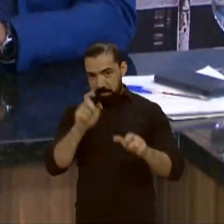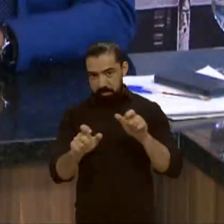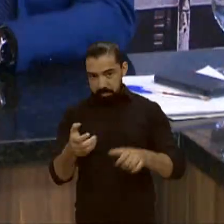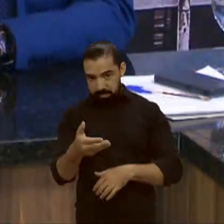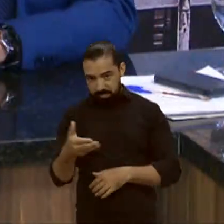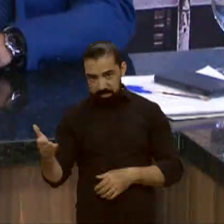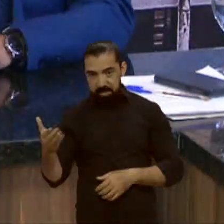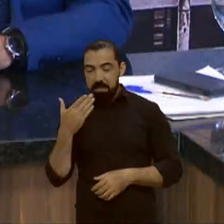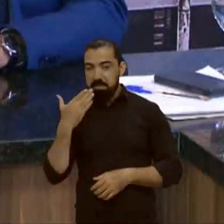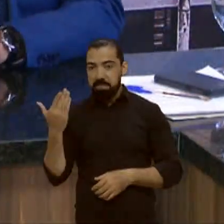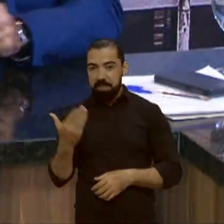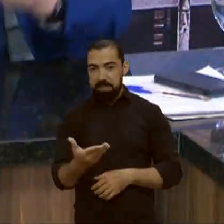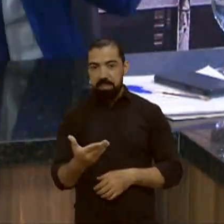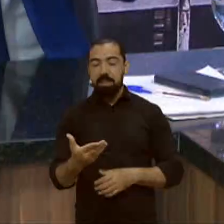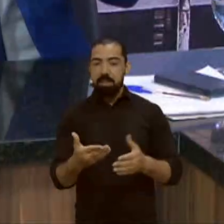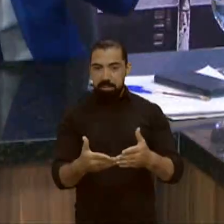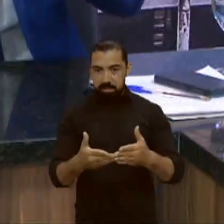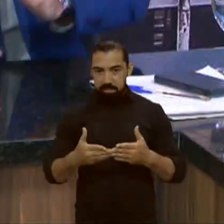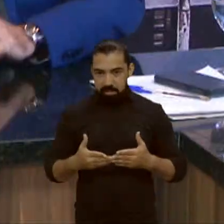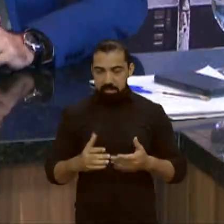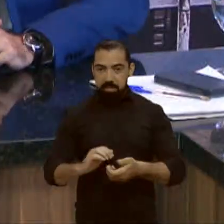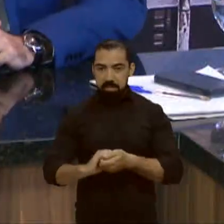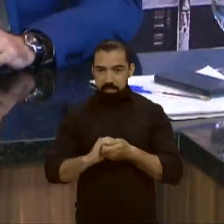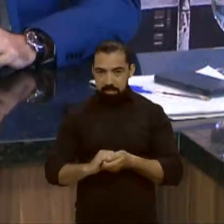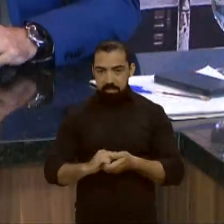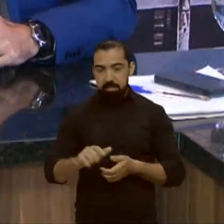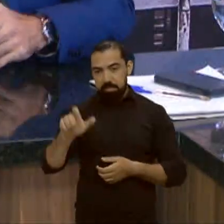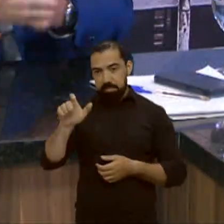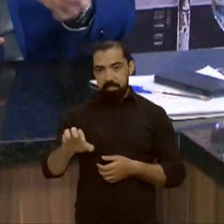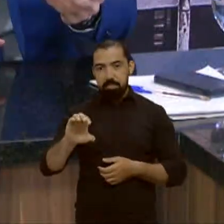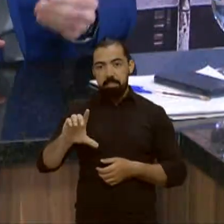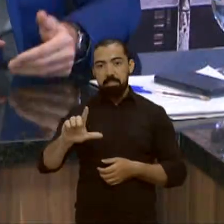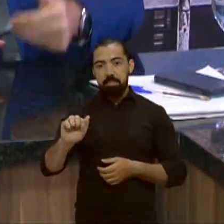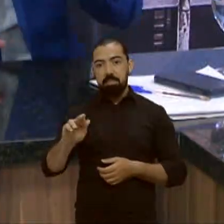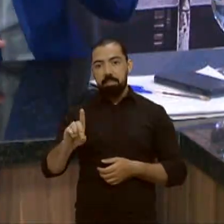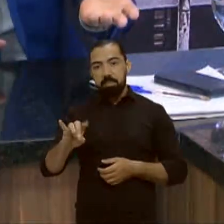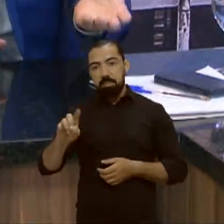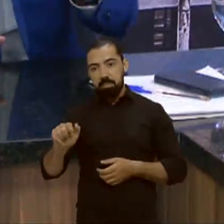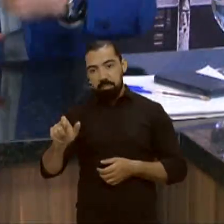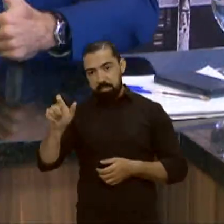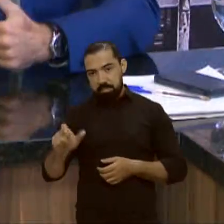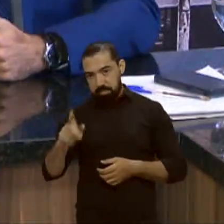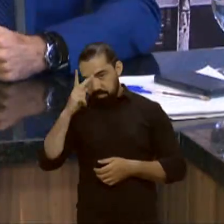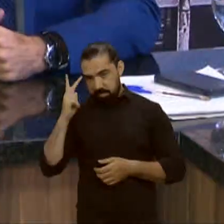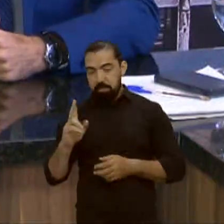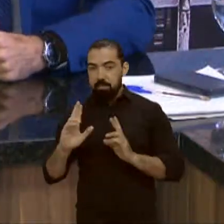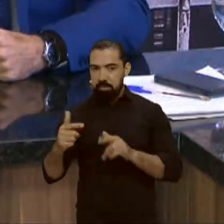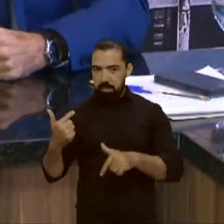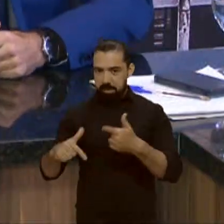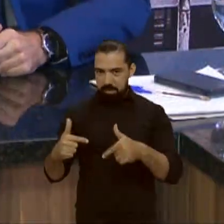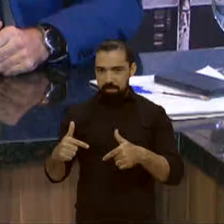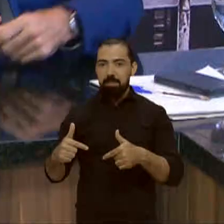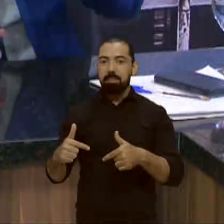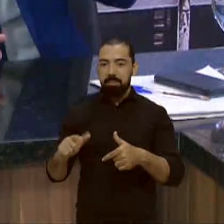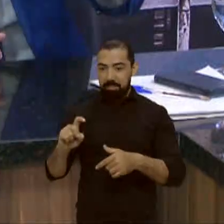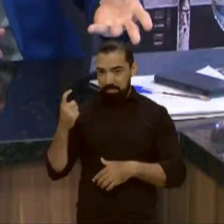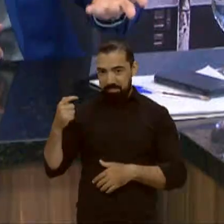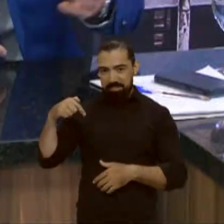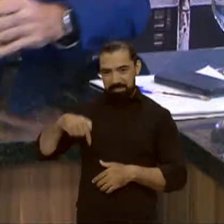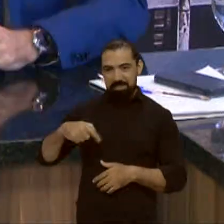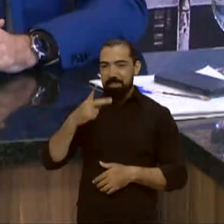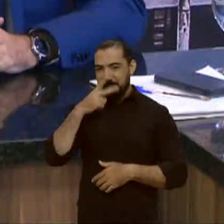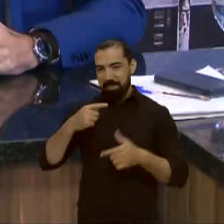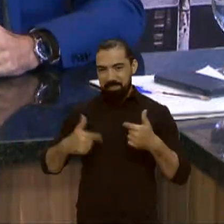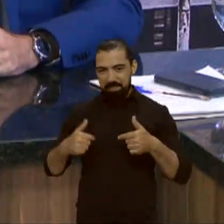pedir licença para cumprimentar em especial a Cláudia Santos, com quem já trabalhou onde hoje eu trabalho, que passou